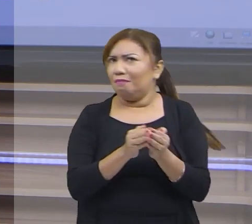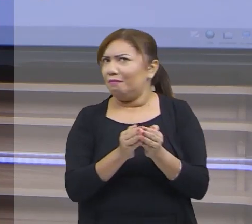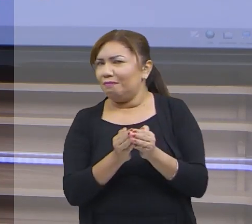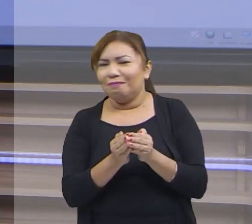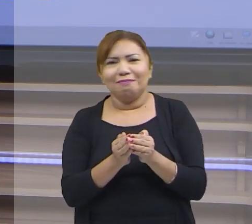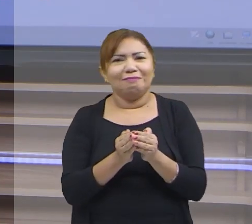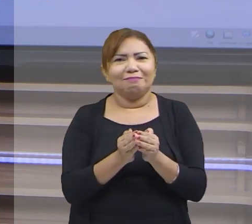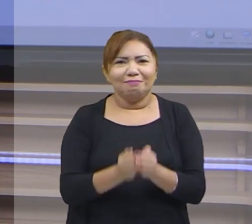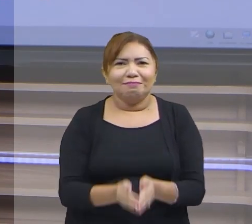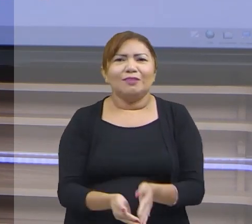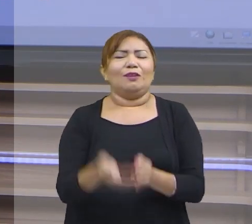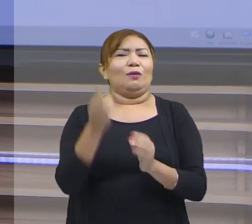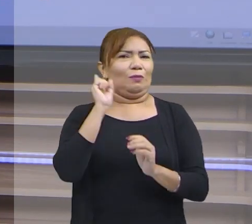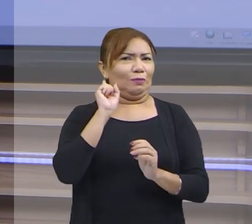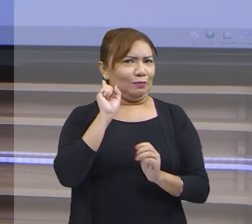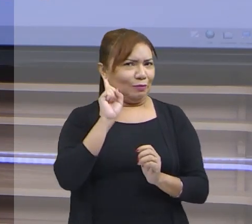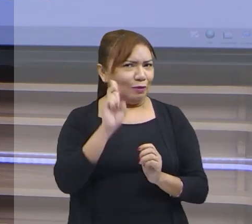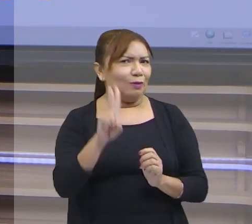Bora lá cantar?